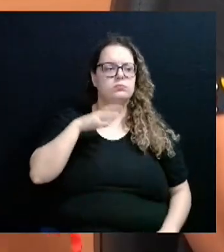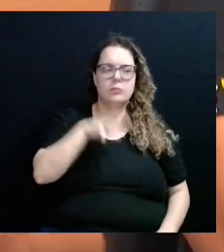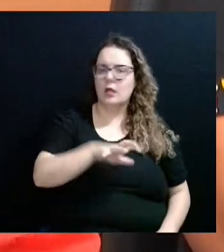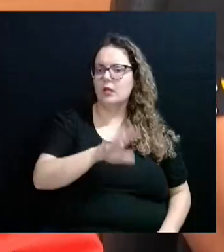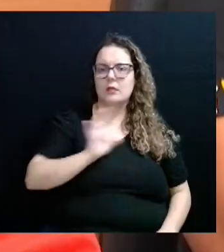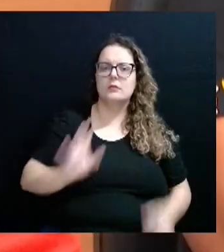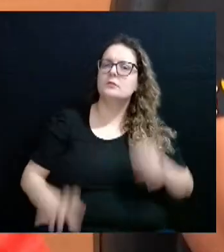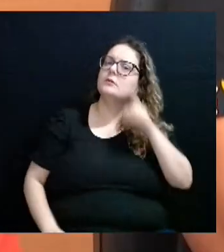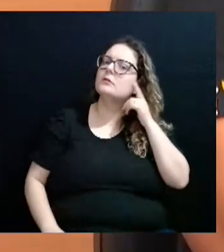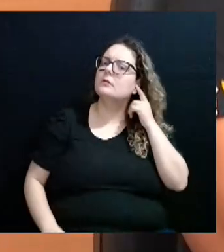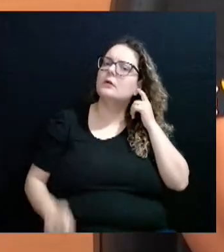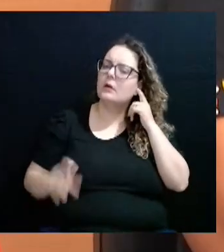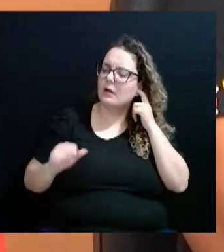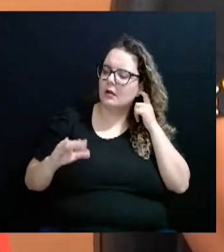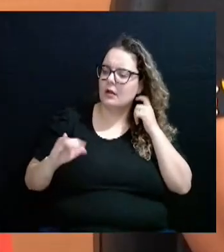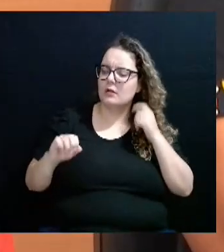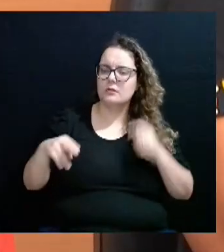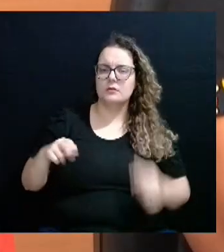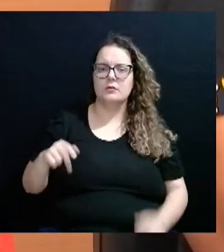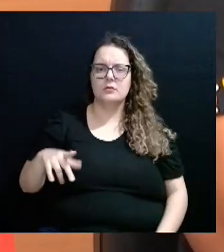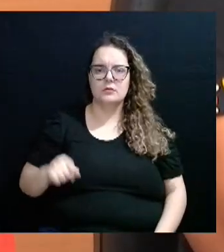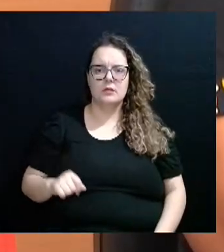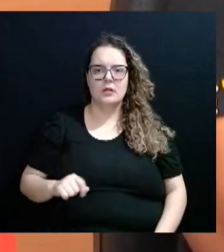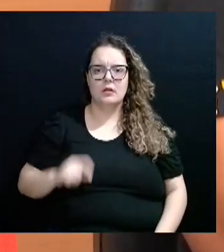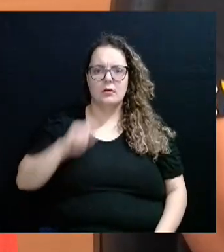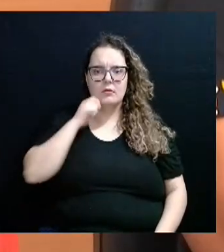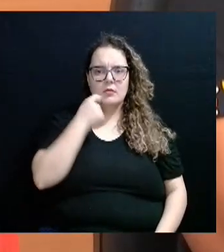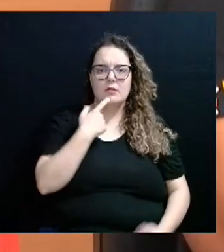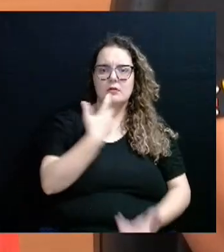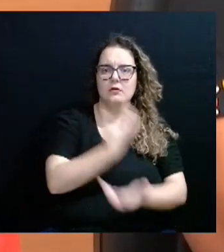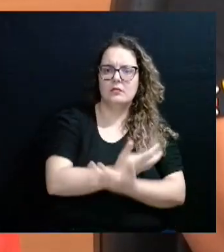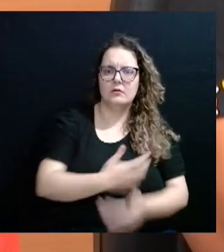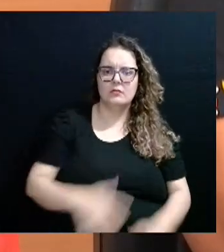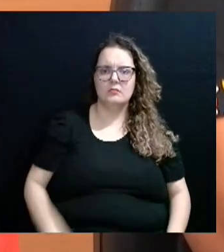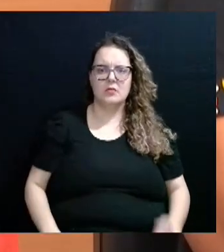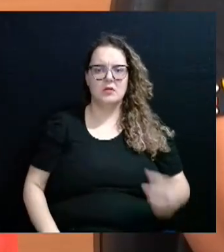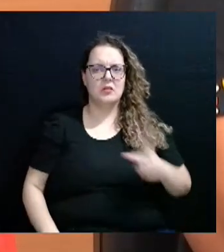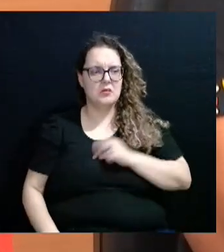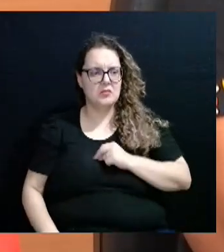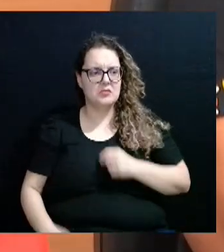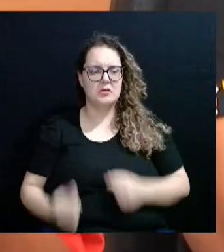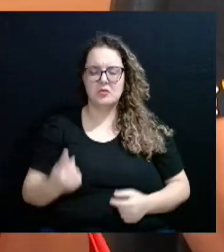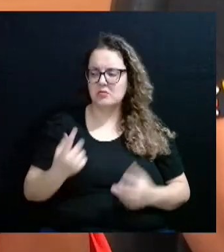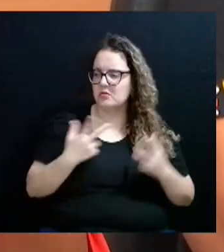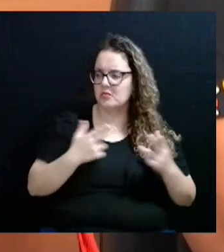preto até os ossos e tal. Falei, olha, mano, um dos nossos e tal. E